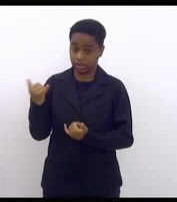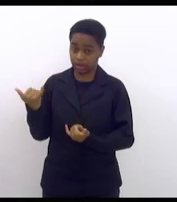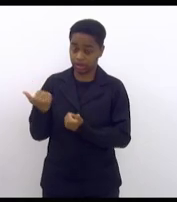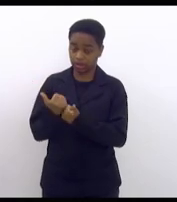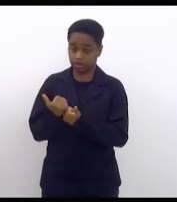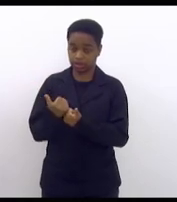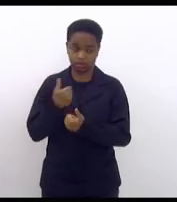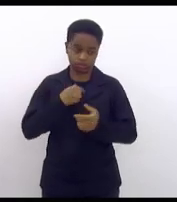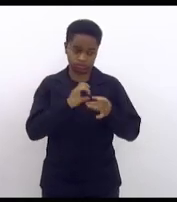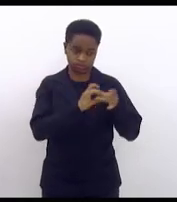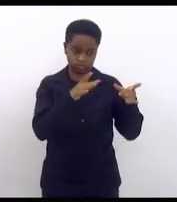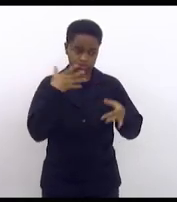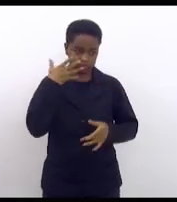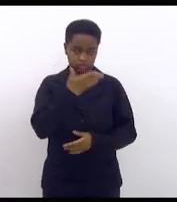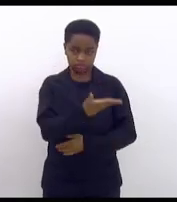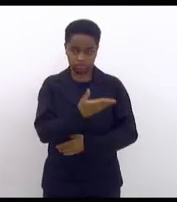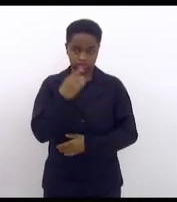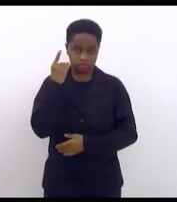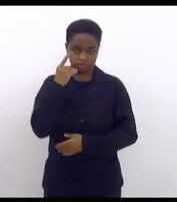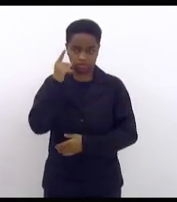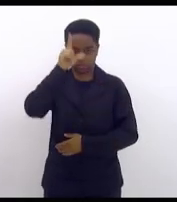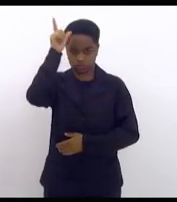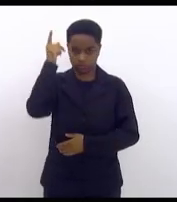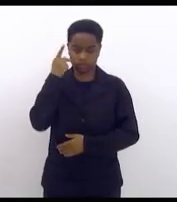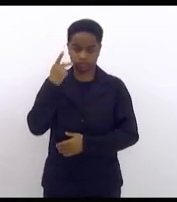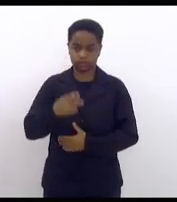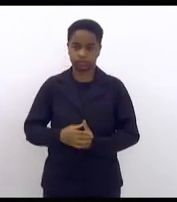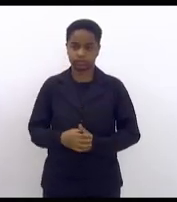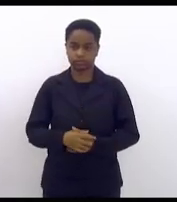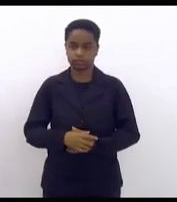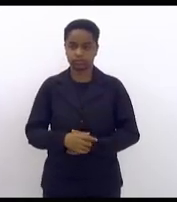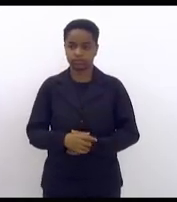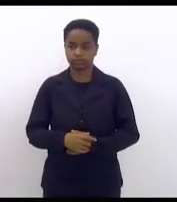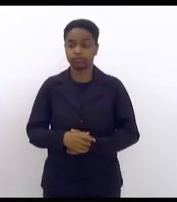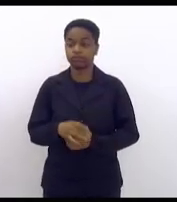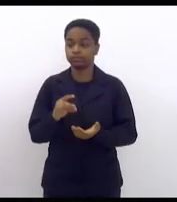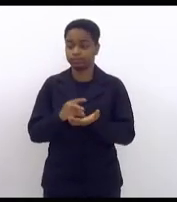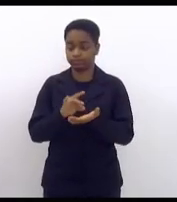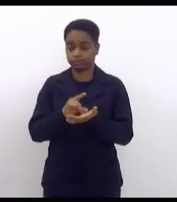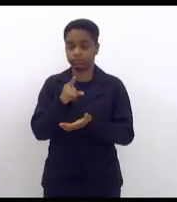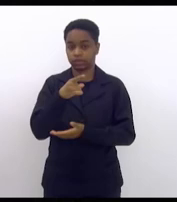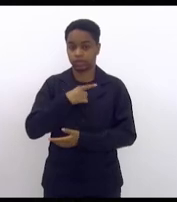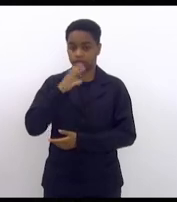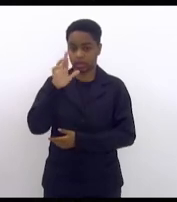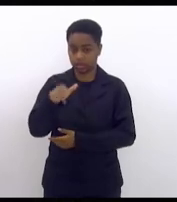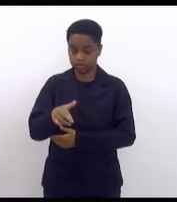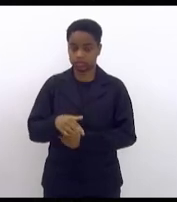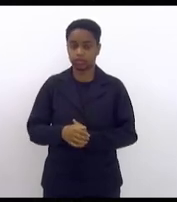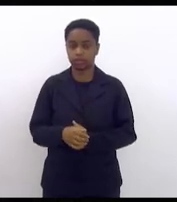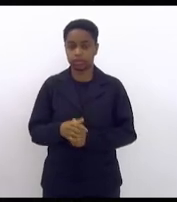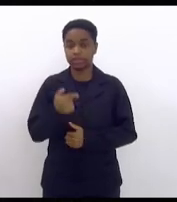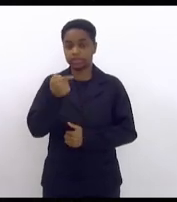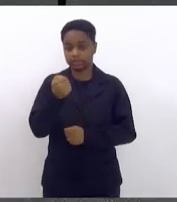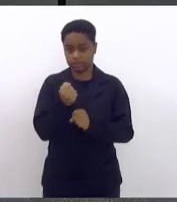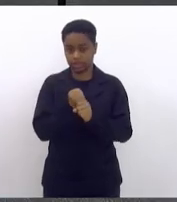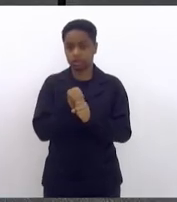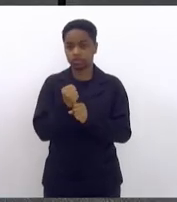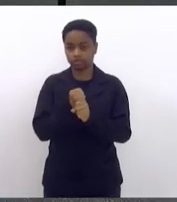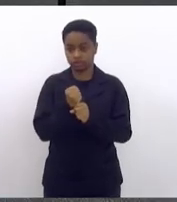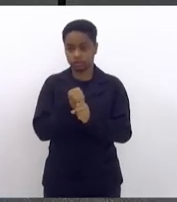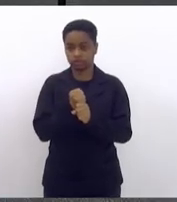ao excelentíssimo senhor deputado Luiz Paulo. É verdade, Vossa Excelência tem razão. São 7 anos